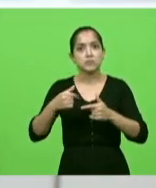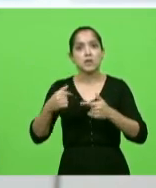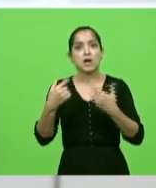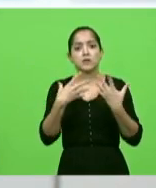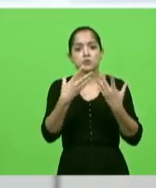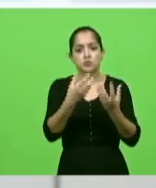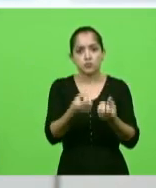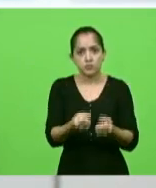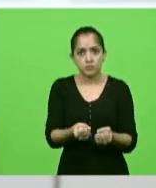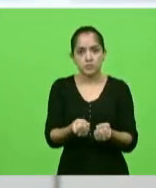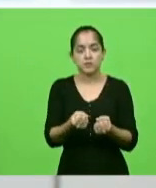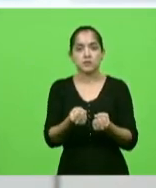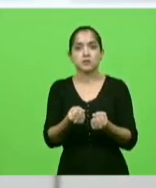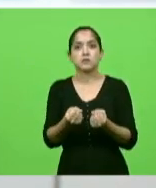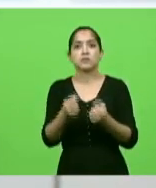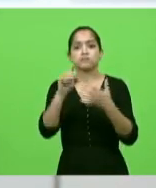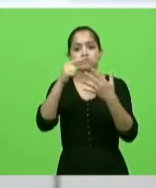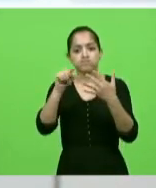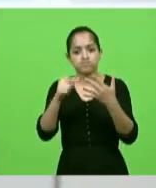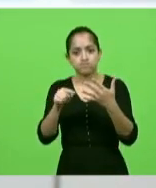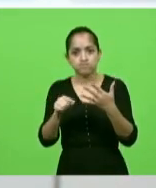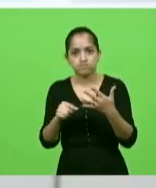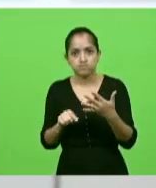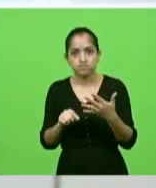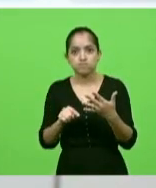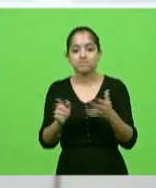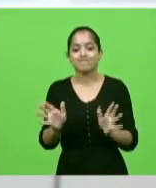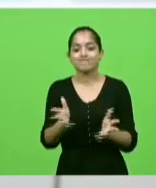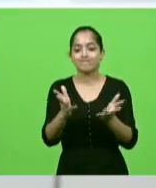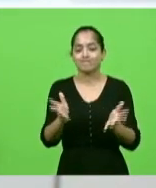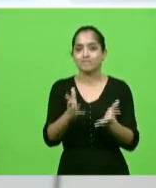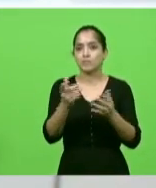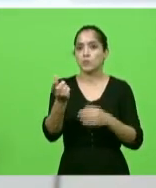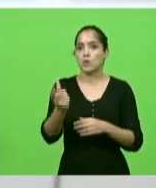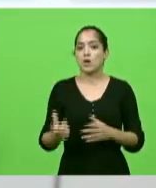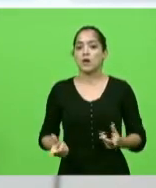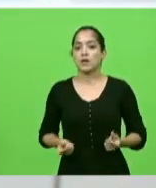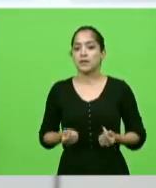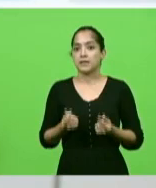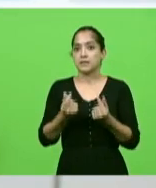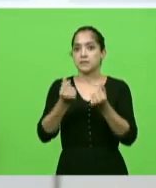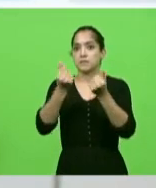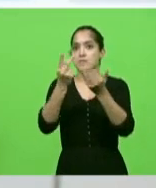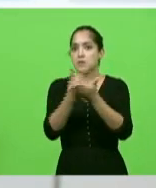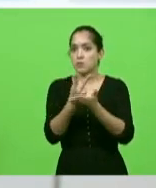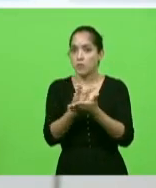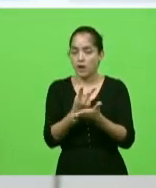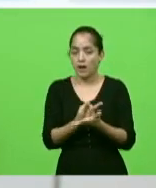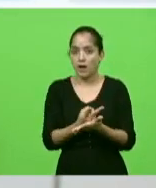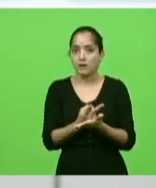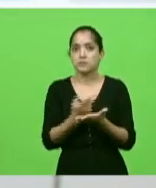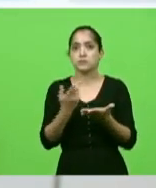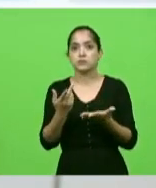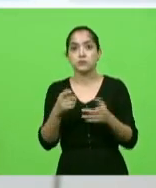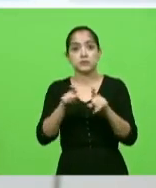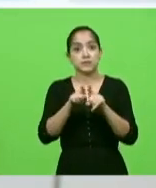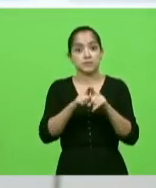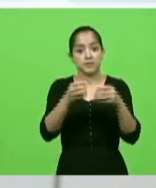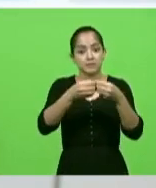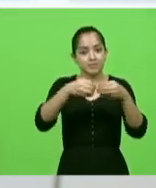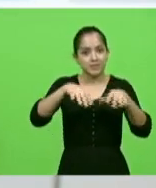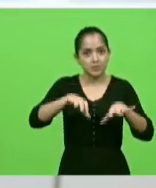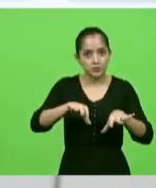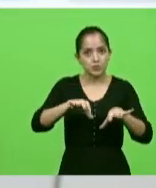juridicamente relevantes contribuindo para o enriquecimento ilícito de seus subordinados para a causação de dano ao patrimônio